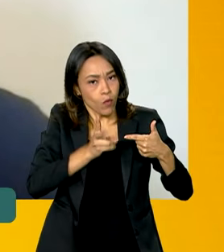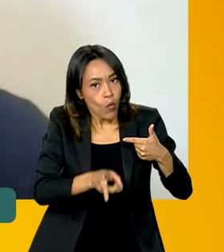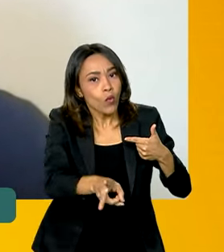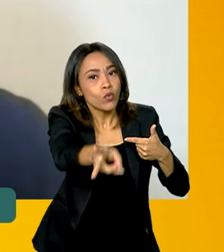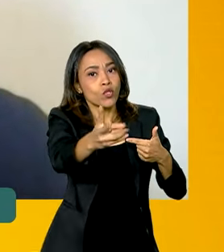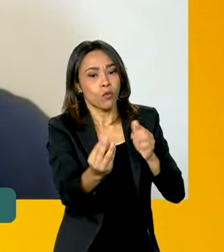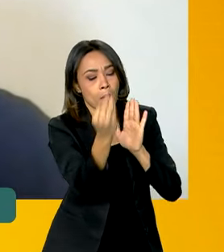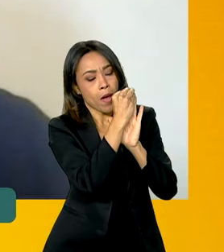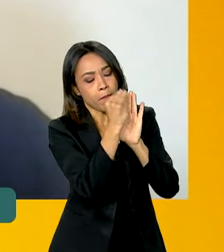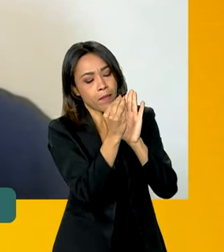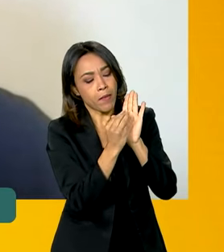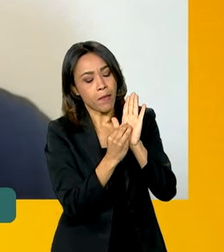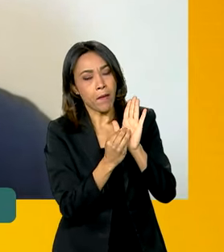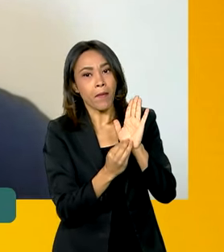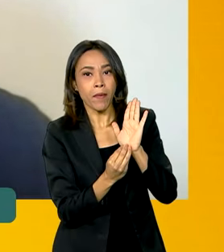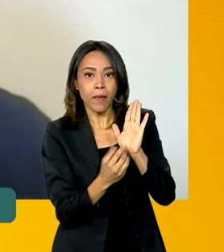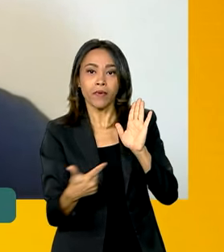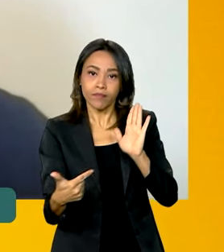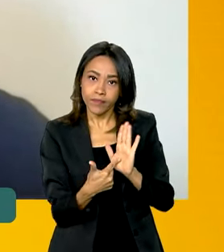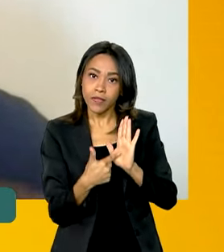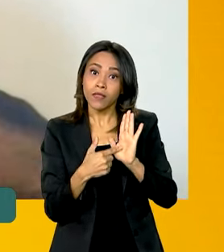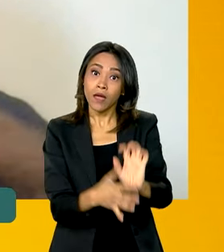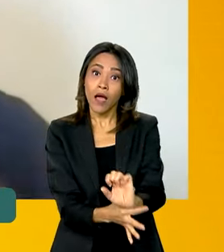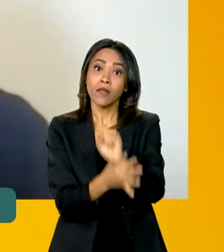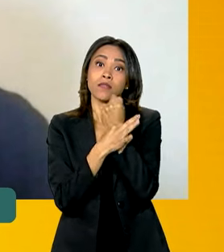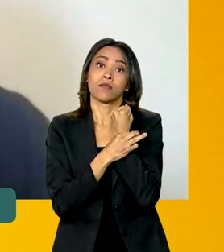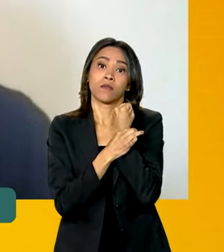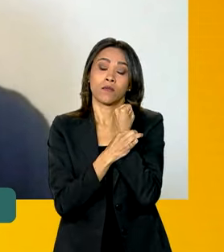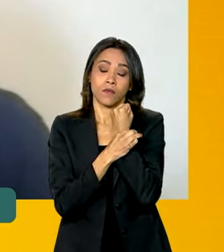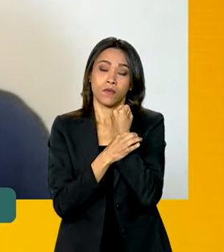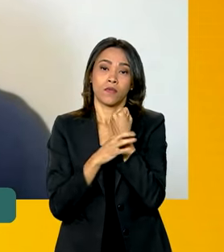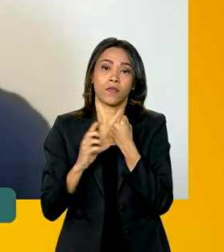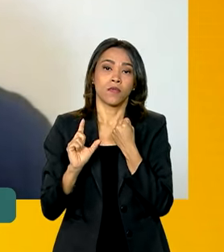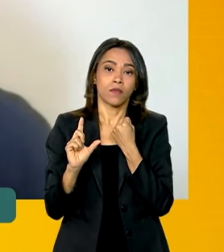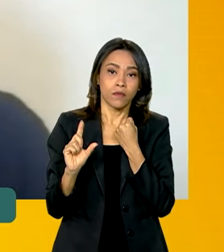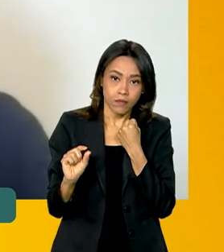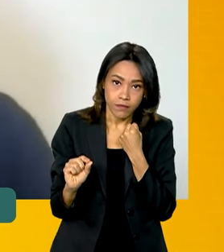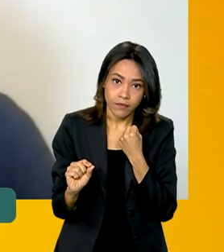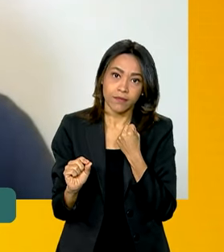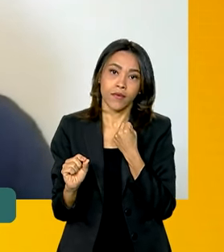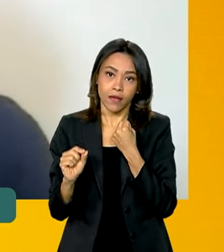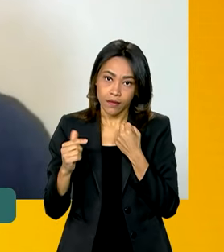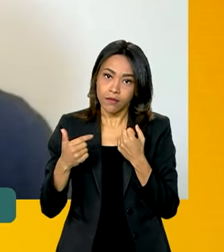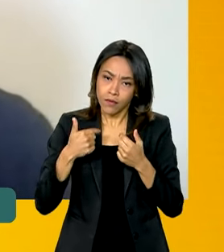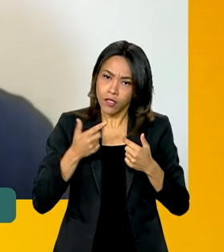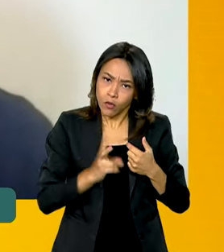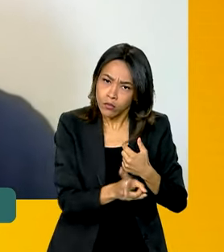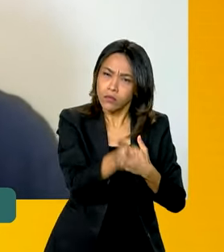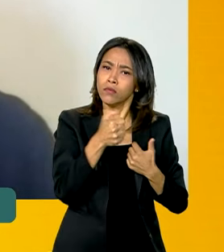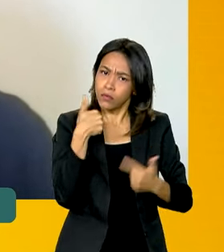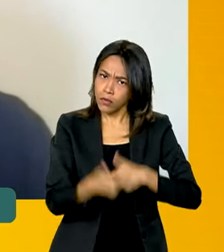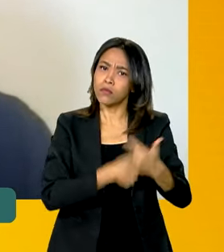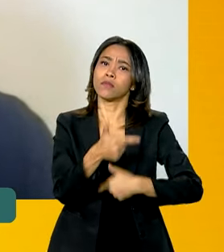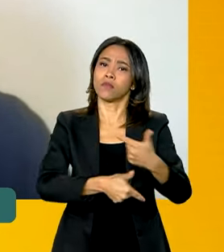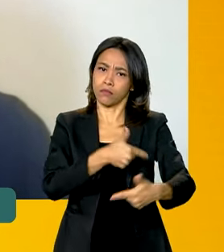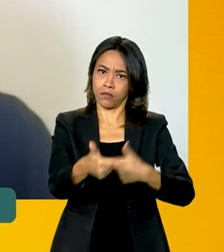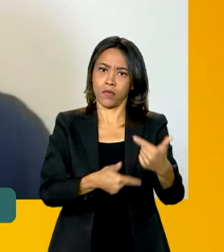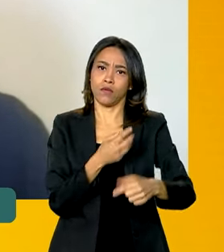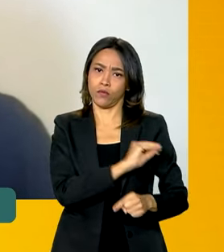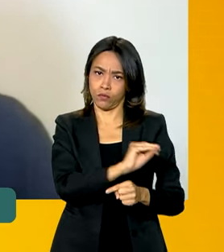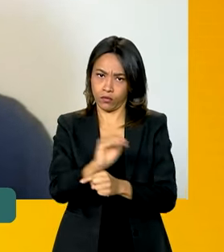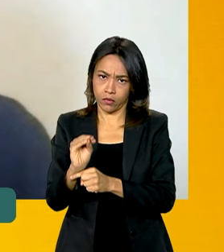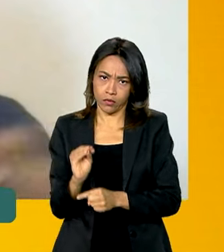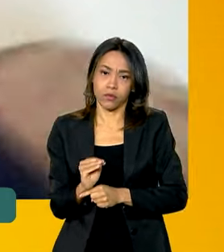ser feitas, mas também assegurando a efetividade dessas ações e